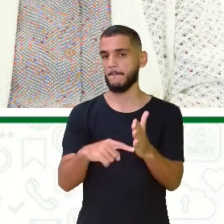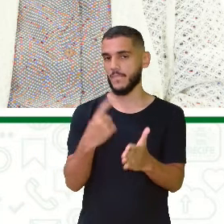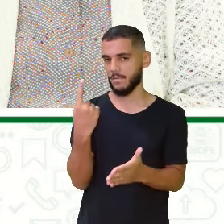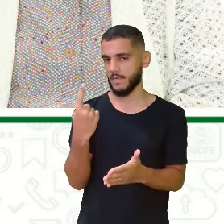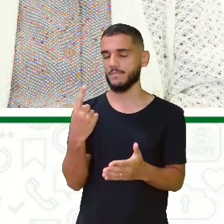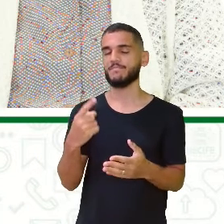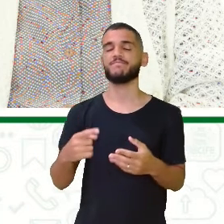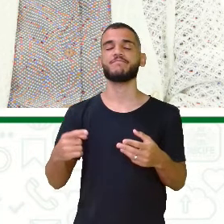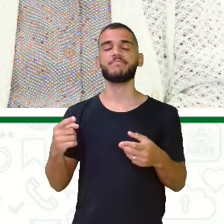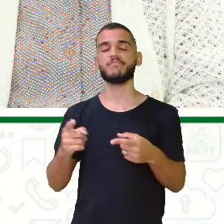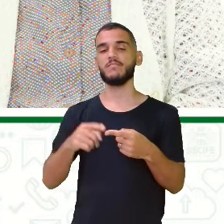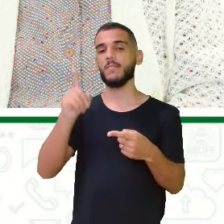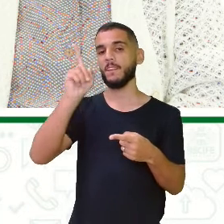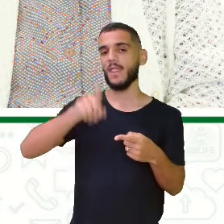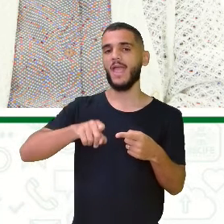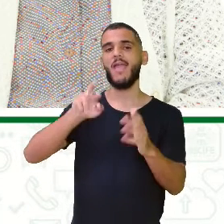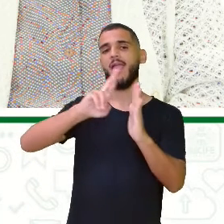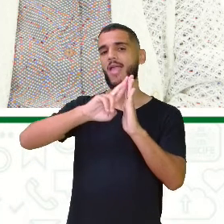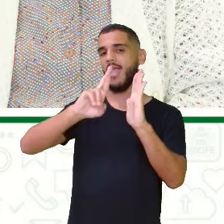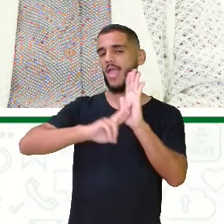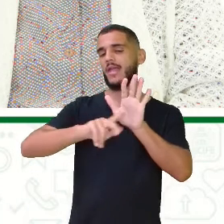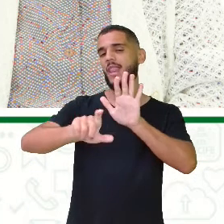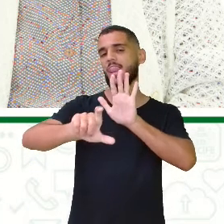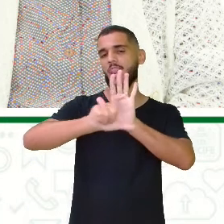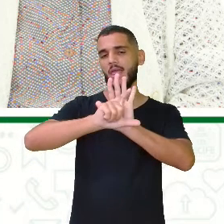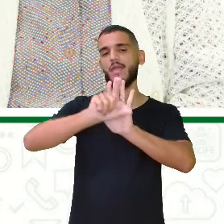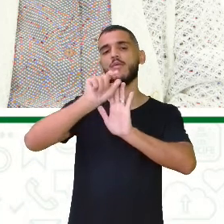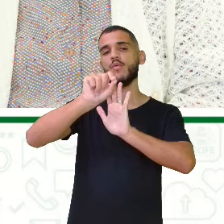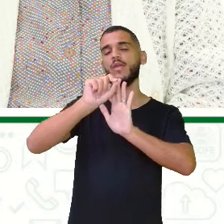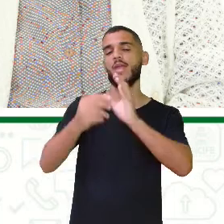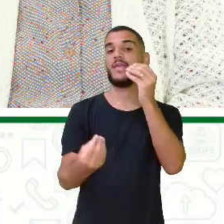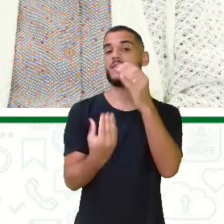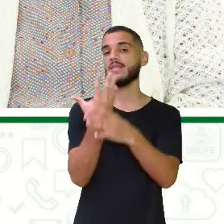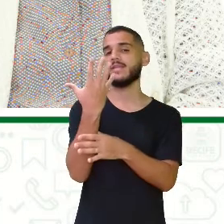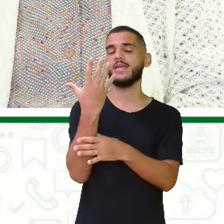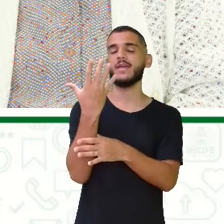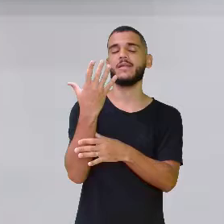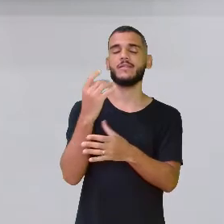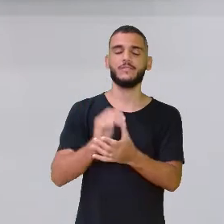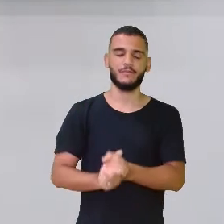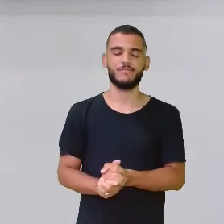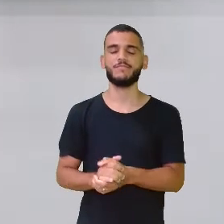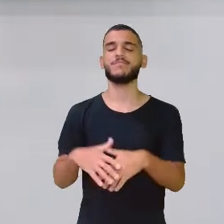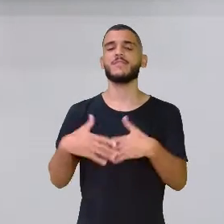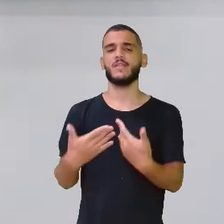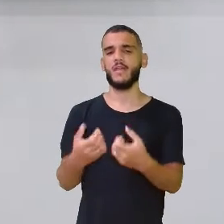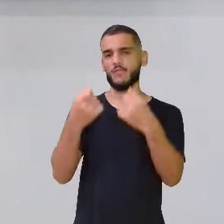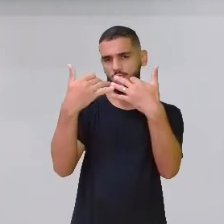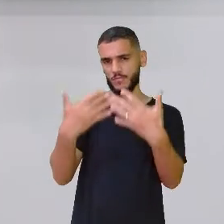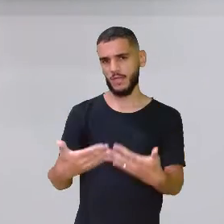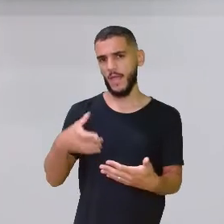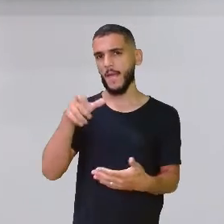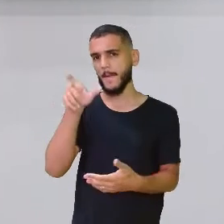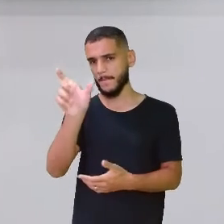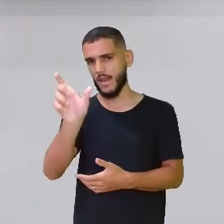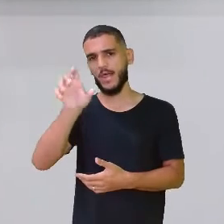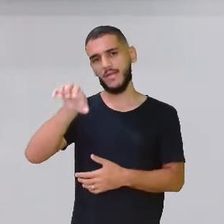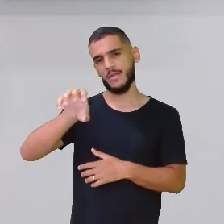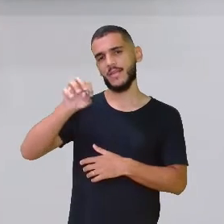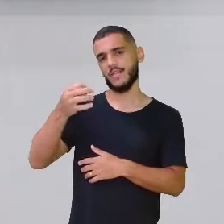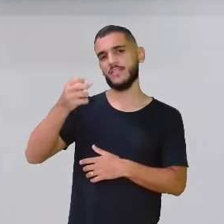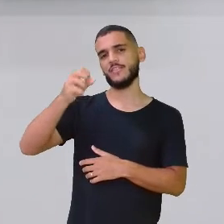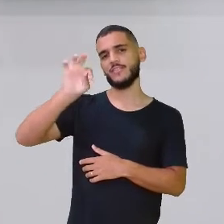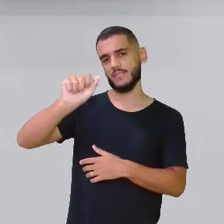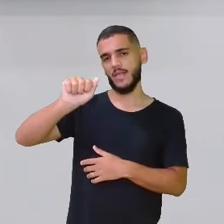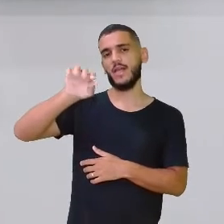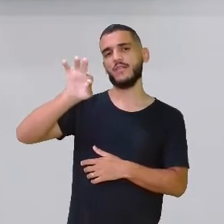um conjunto de regras ou leis estabelecidas. Então, quando falamos de estatuto, estamos